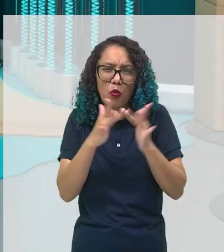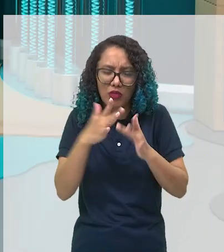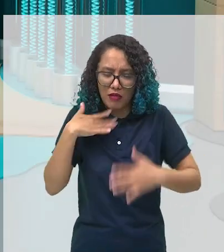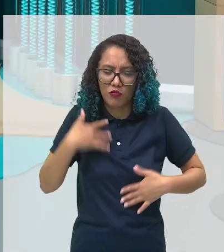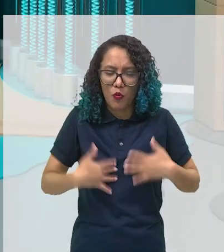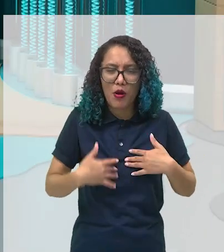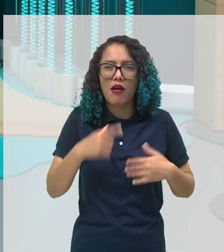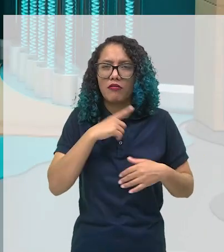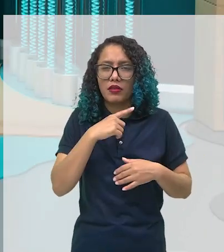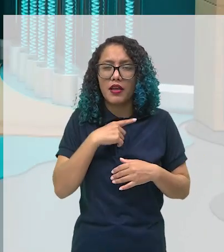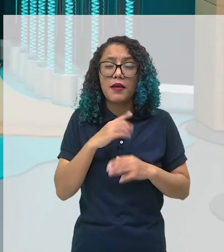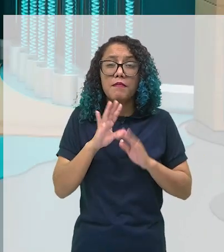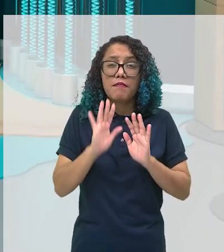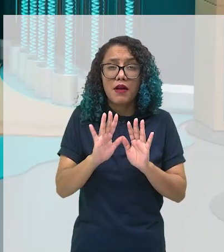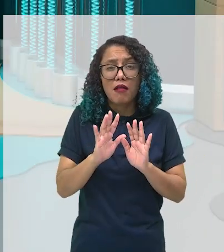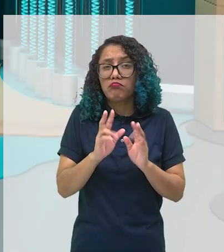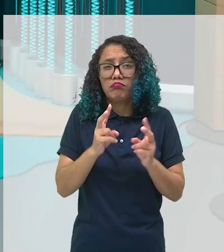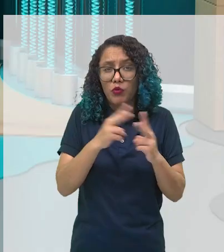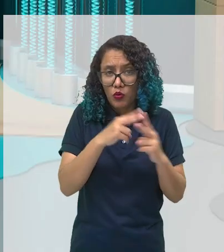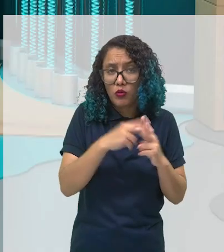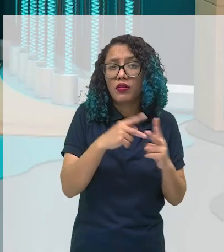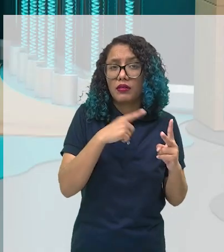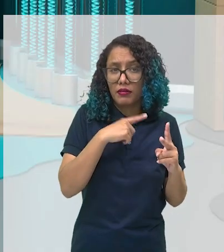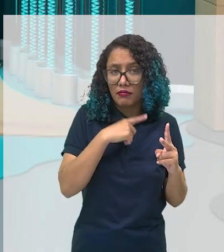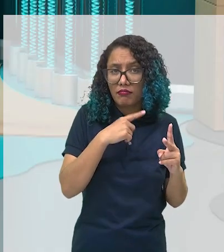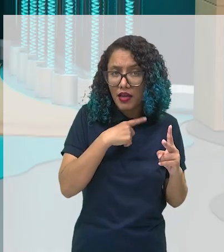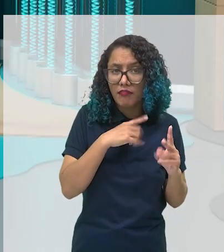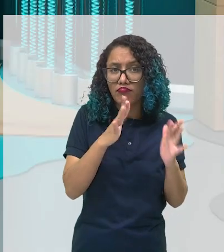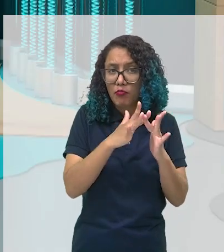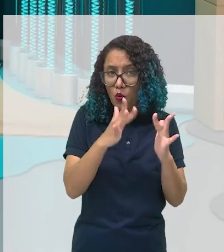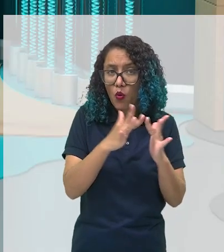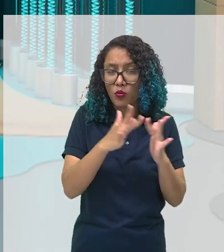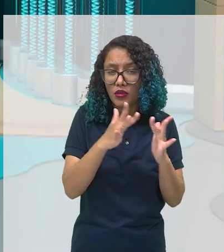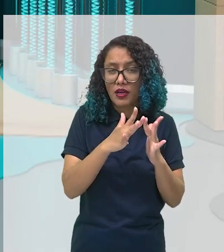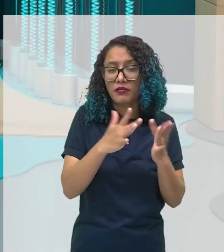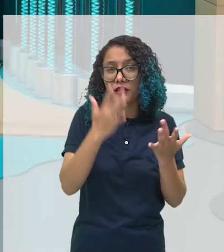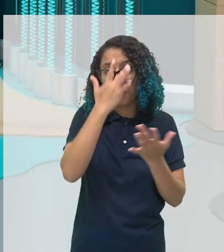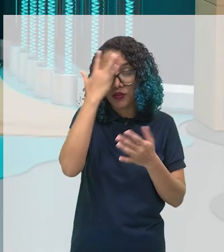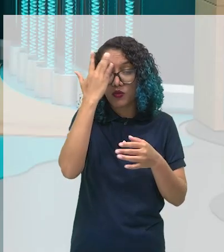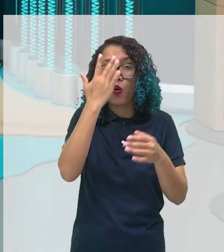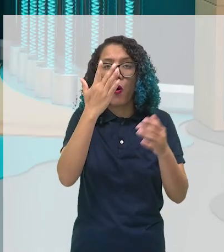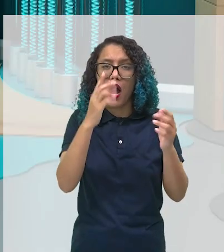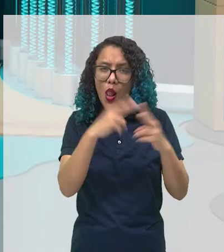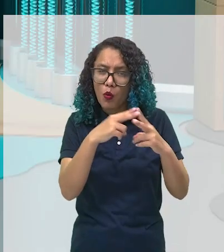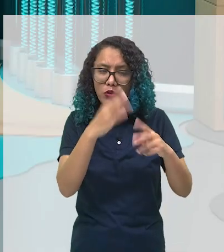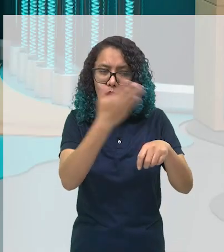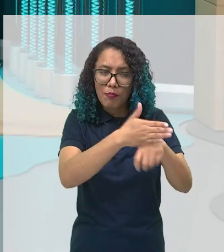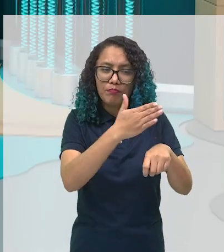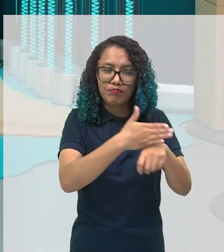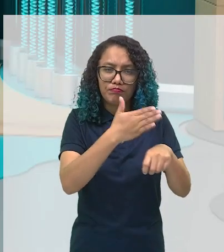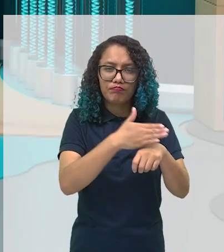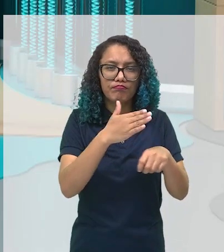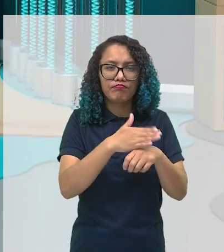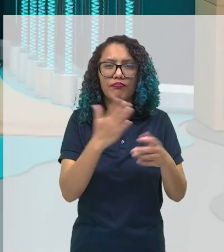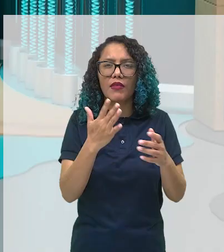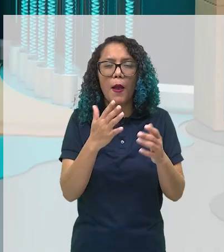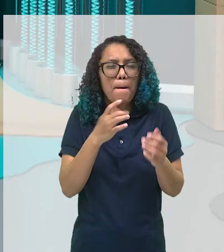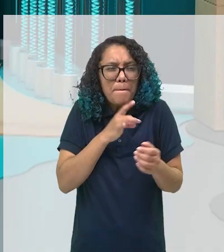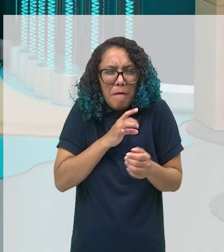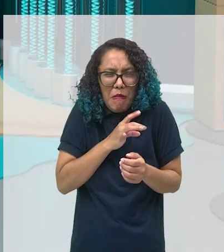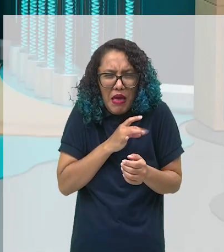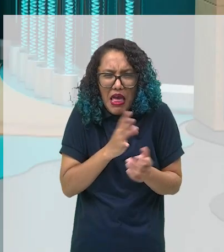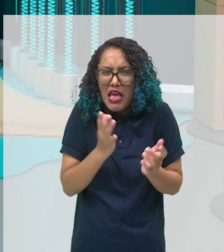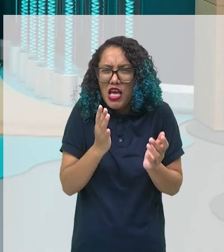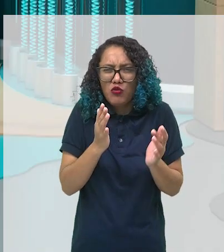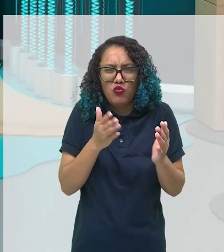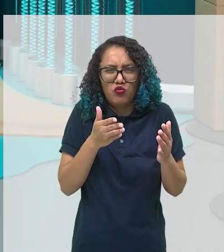Então, na luta tem isso, tem o contato físico, e as pessoas que praticam luta, elas vencem